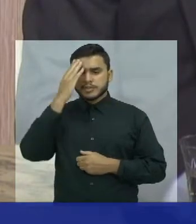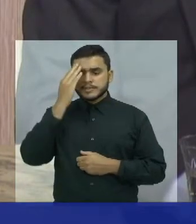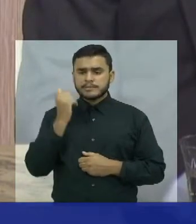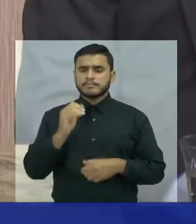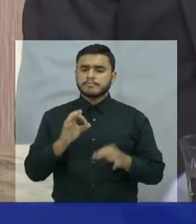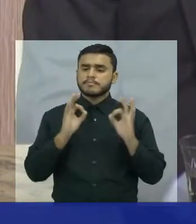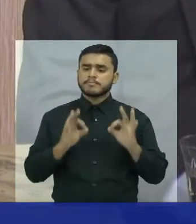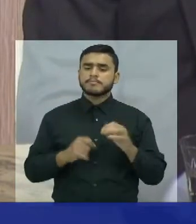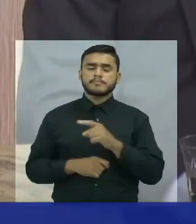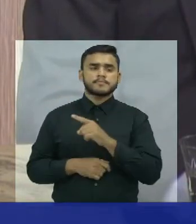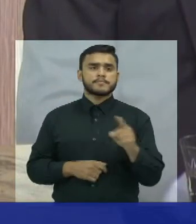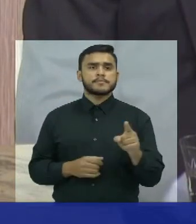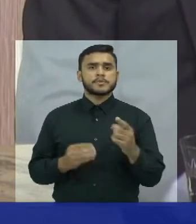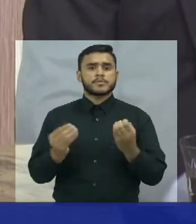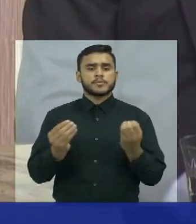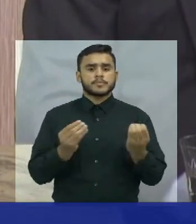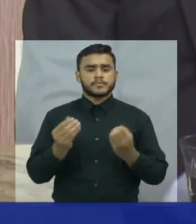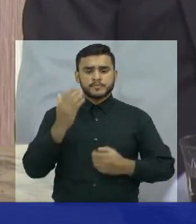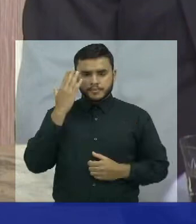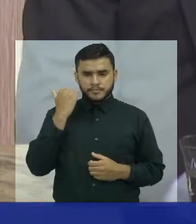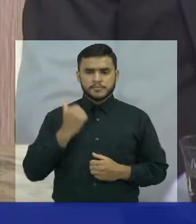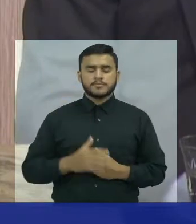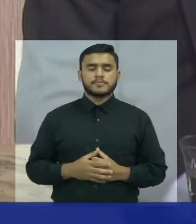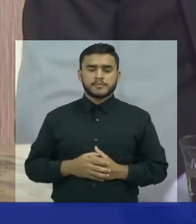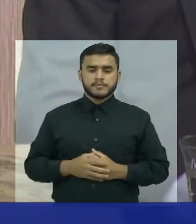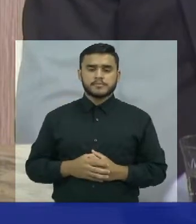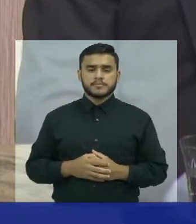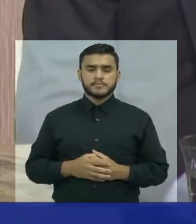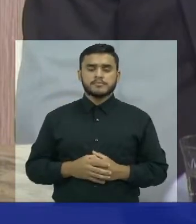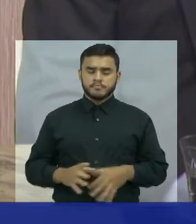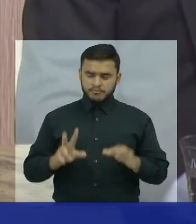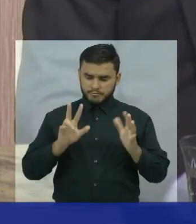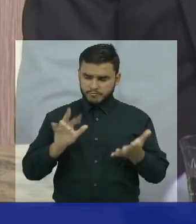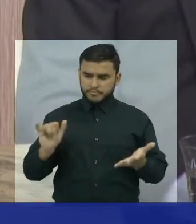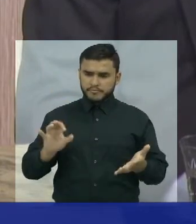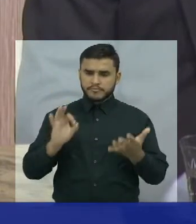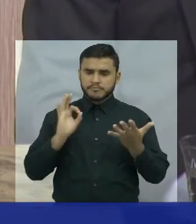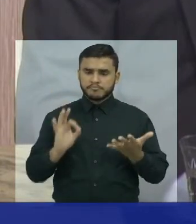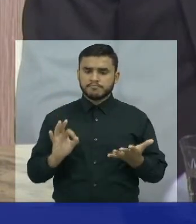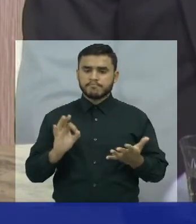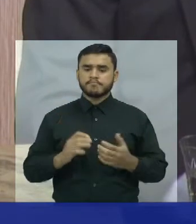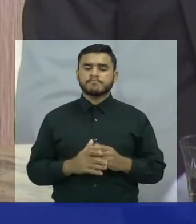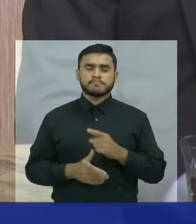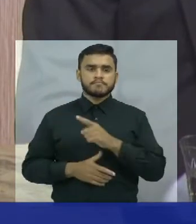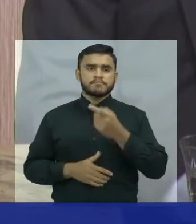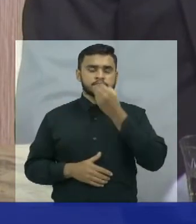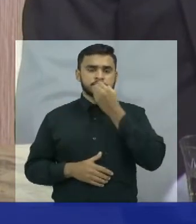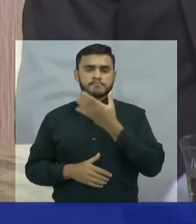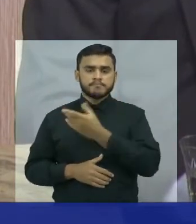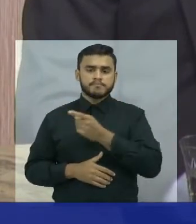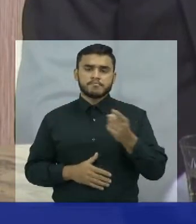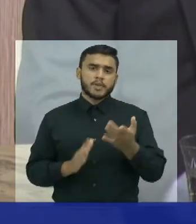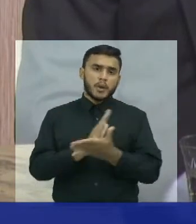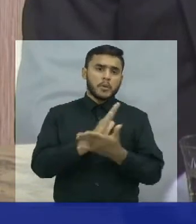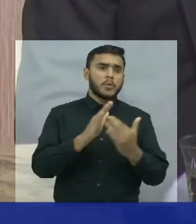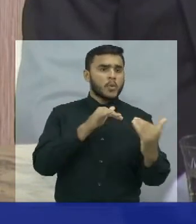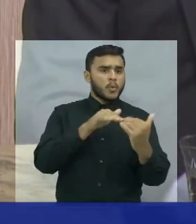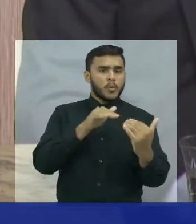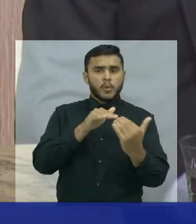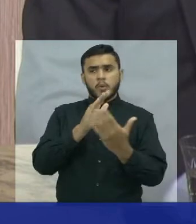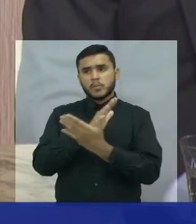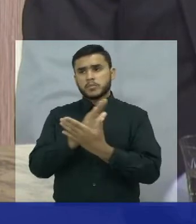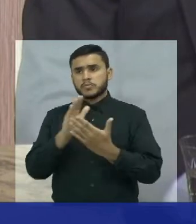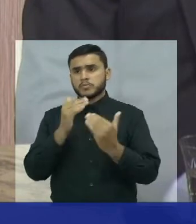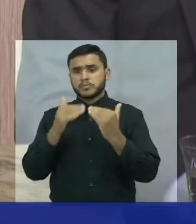chegar a serem acatadas ou motivadamente rejeitadas, tá